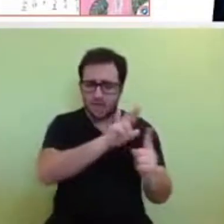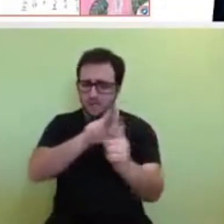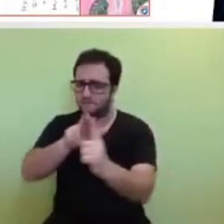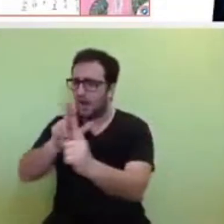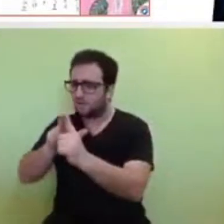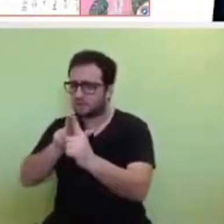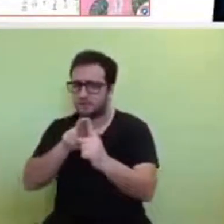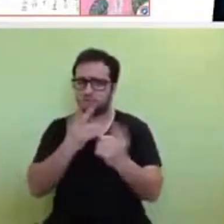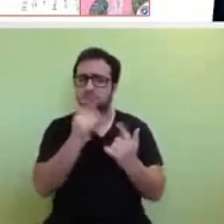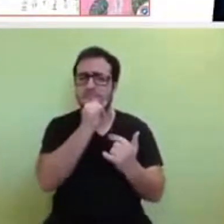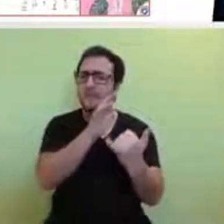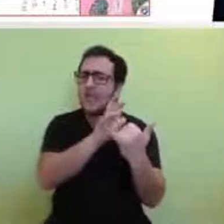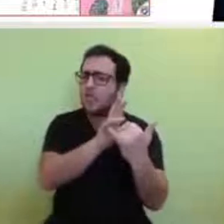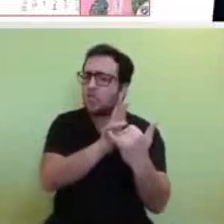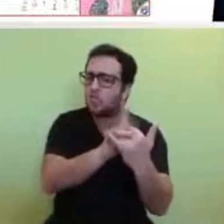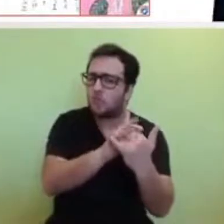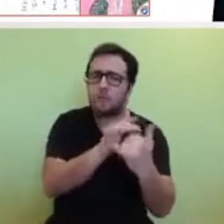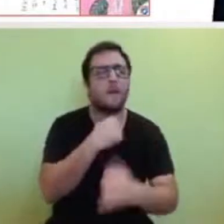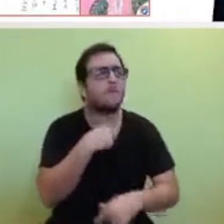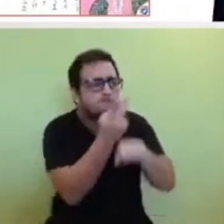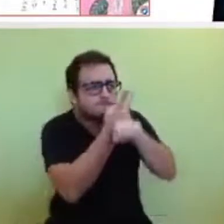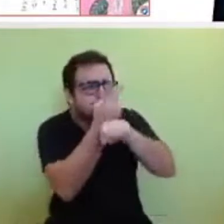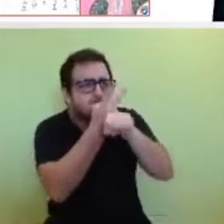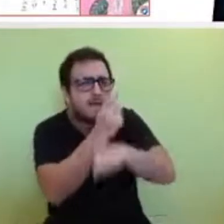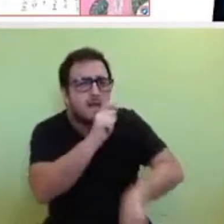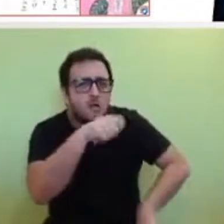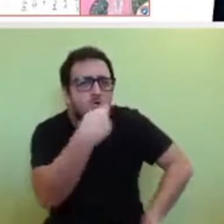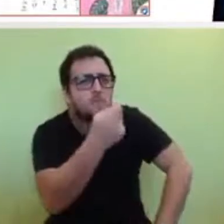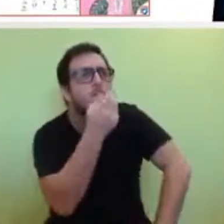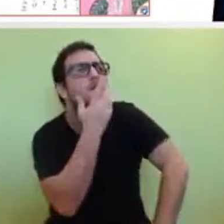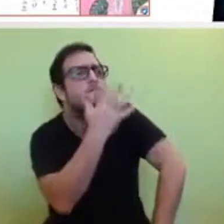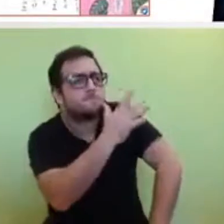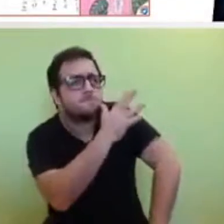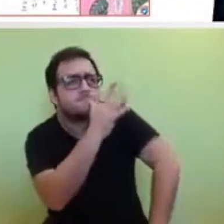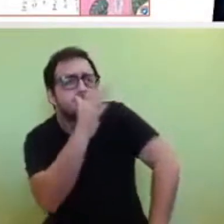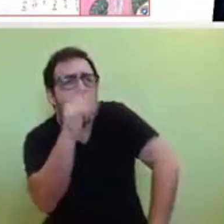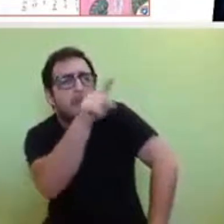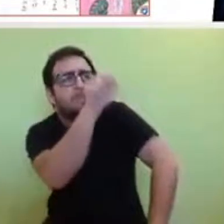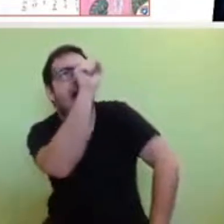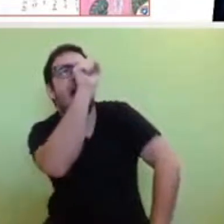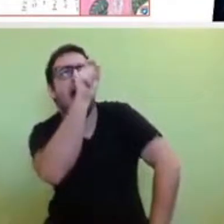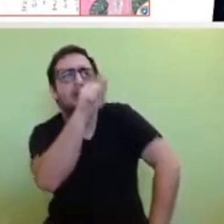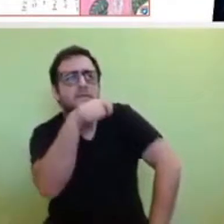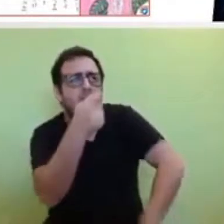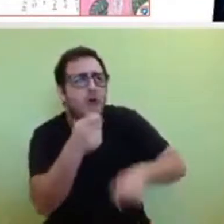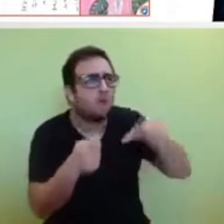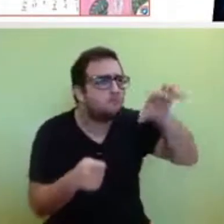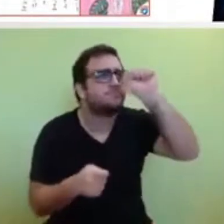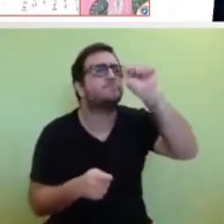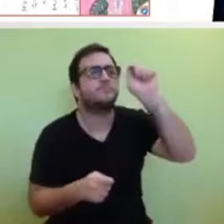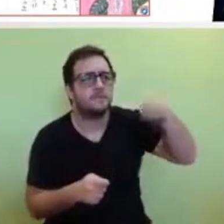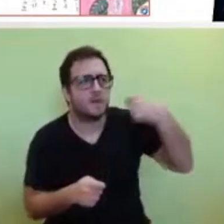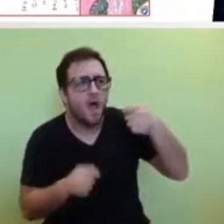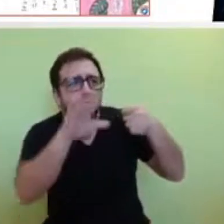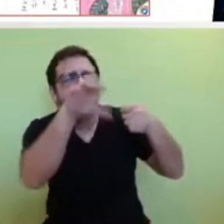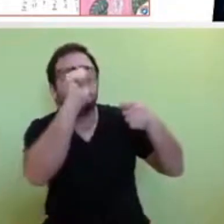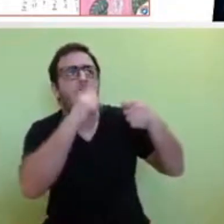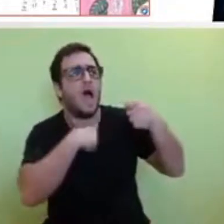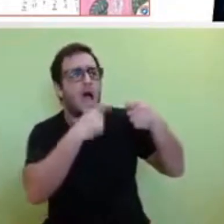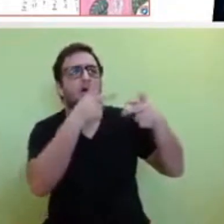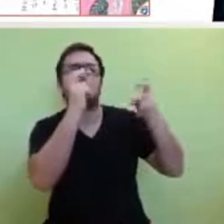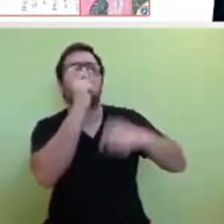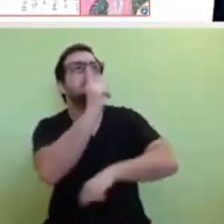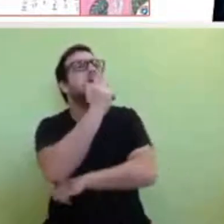vai pesquisar um sinal e tu assiste 15 minutos de vídeo para chegar no sinal, né? E não ia ser possível fazer isso, por exemplo, na hora